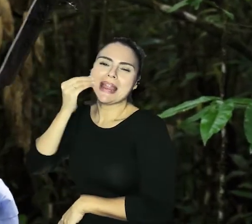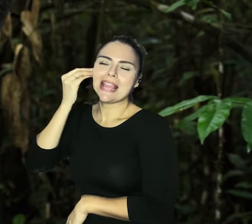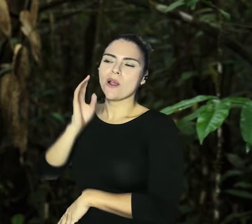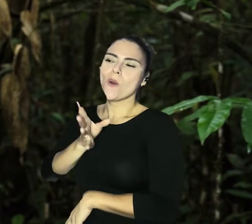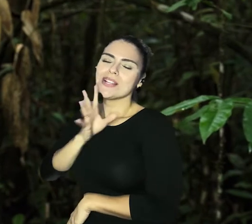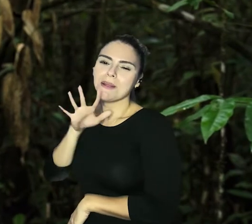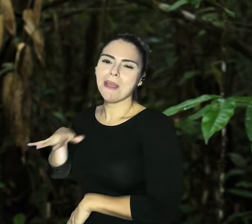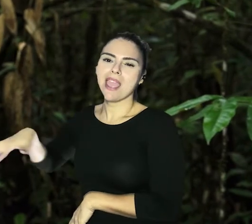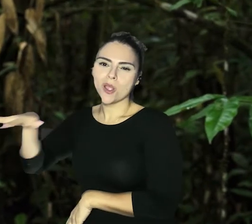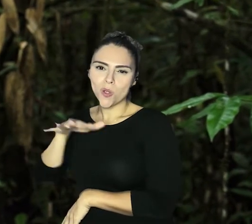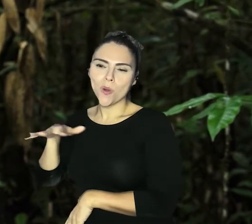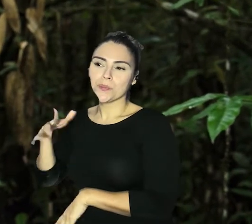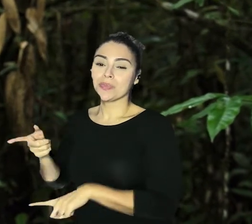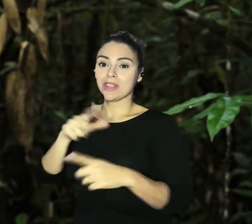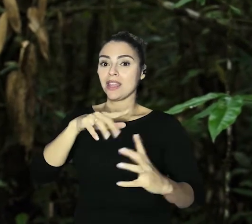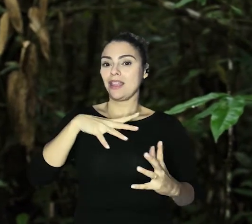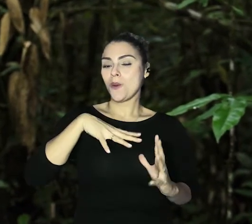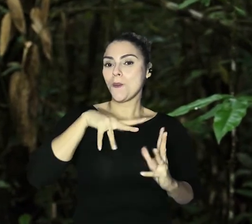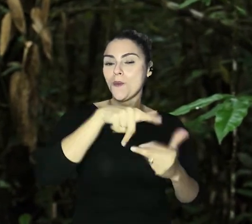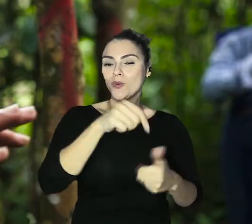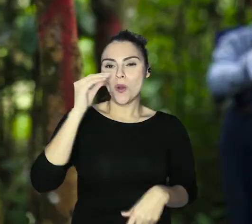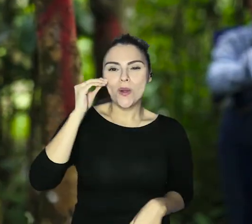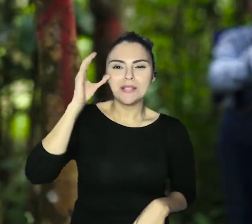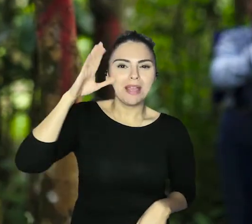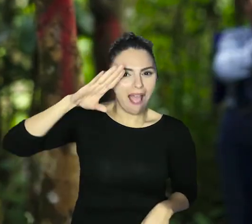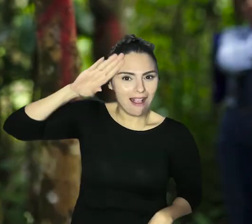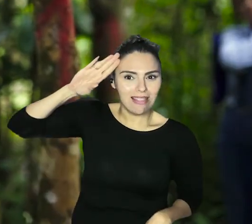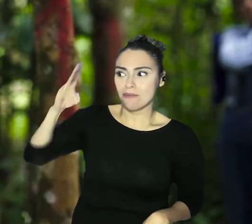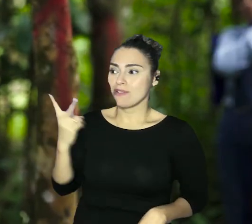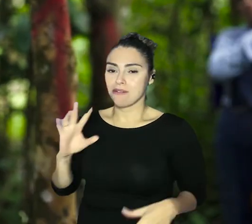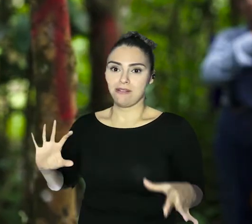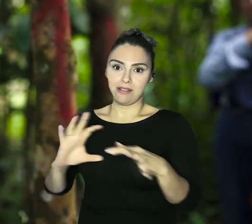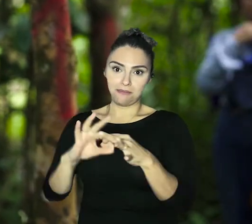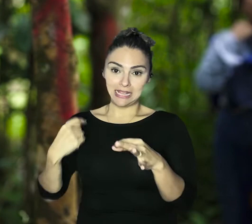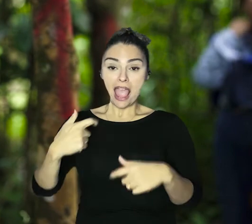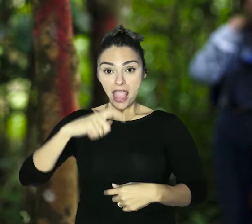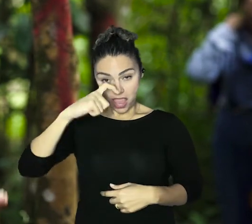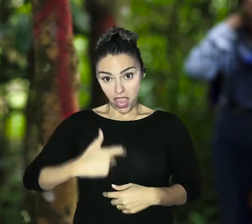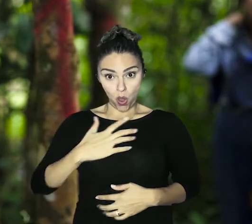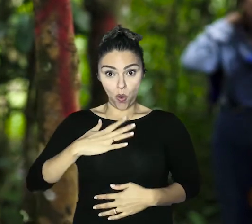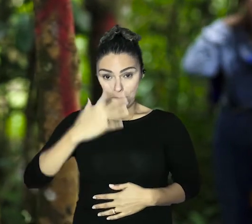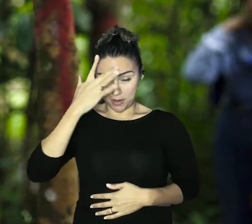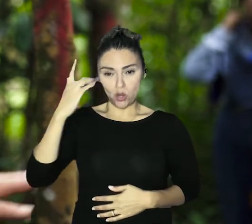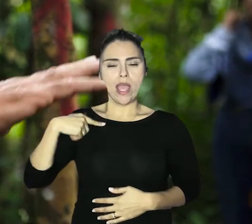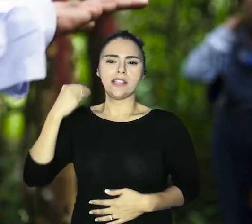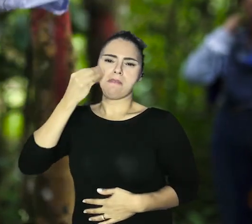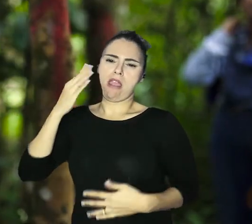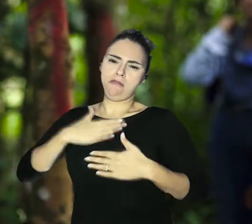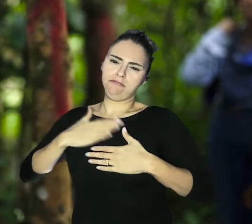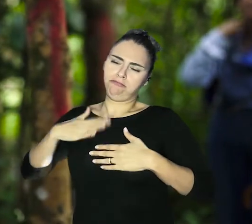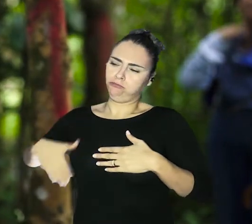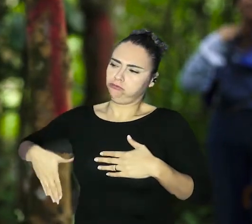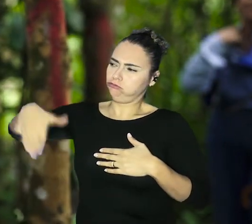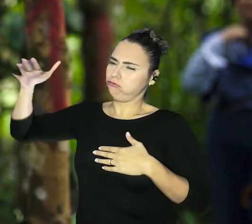o mundo empírico com o mundo do conhecimento acadêmico. Eu sou uma pessoa que eu sou empírico, o meu conhecimento é